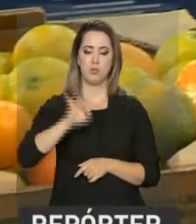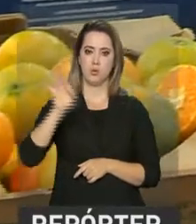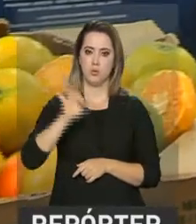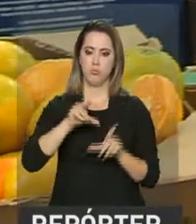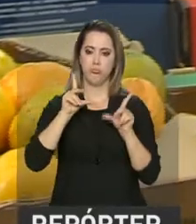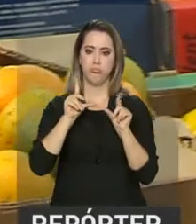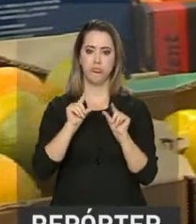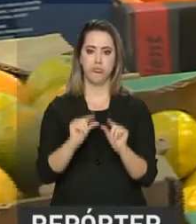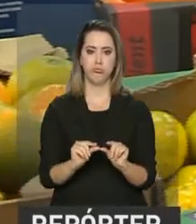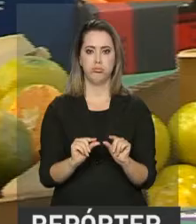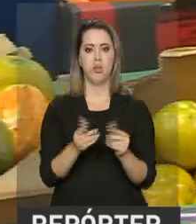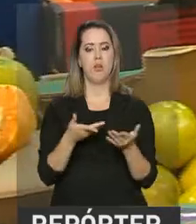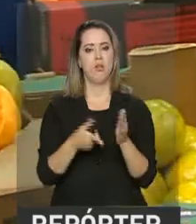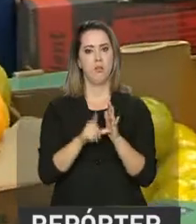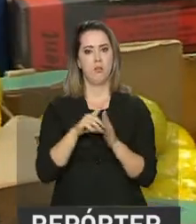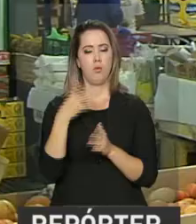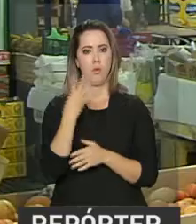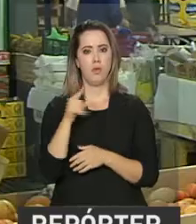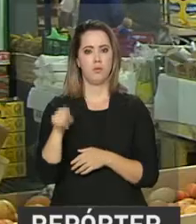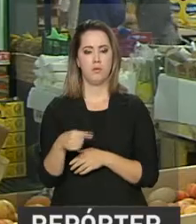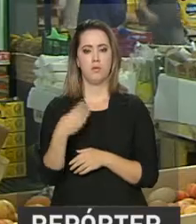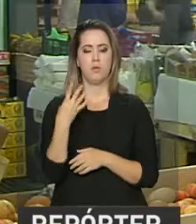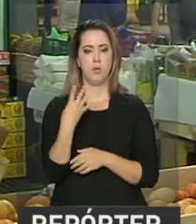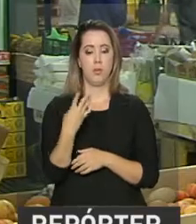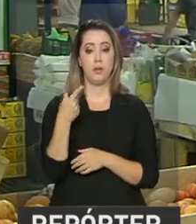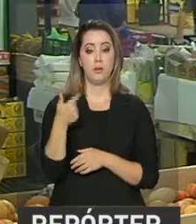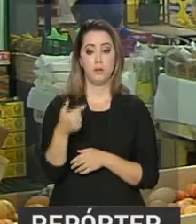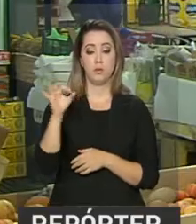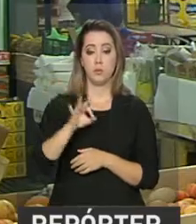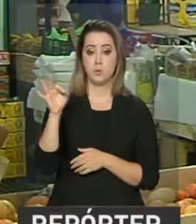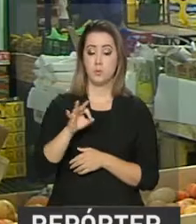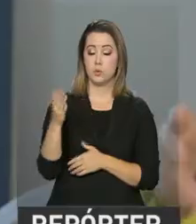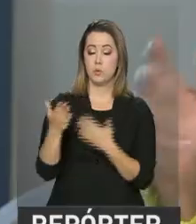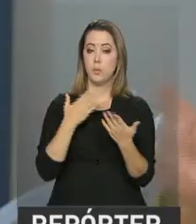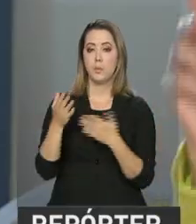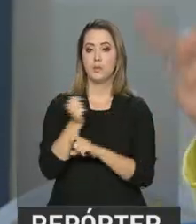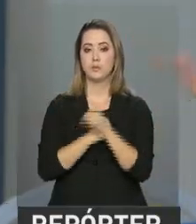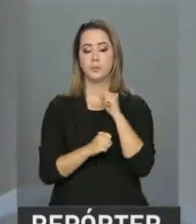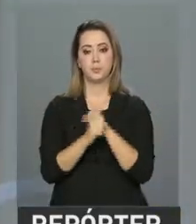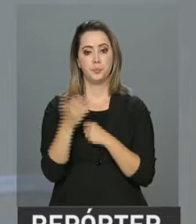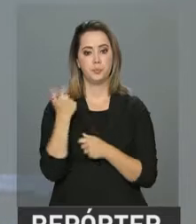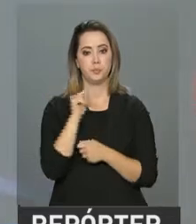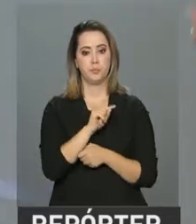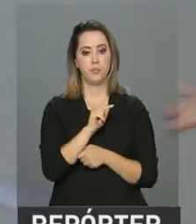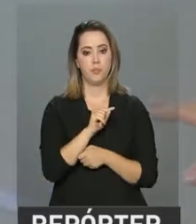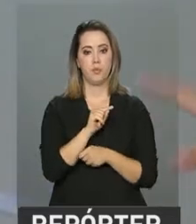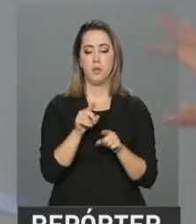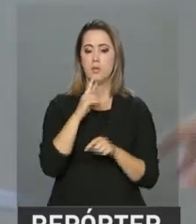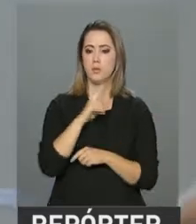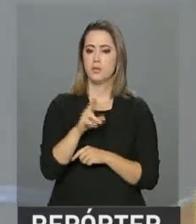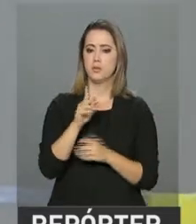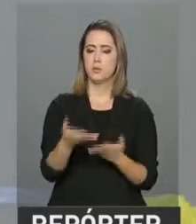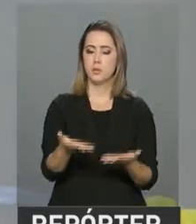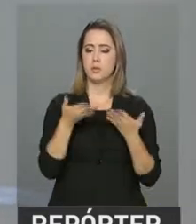bem menos que os 4,42% registrados no mesmo período do ano passado. Para Eulina Nunes, o resultado traz